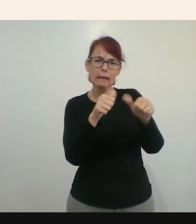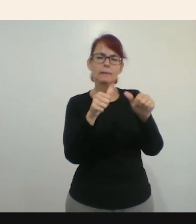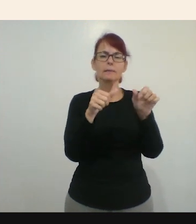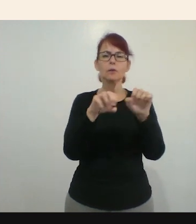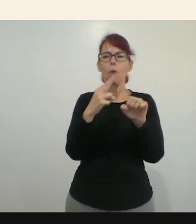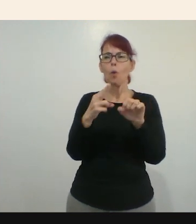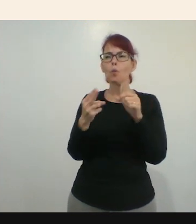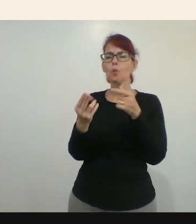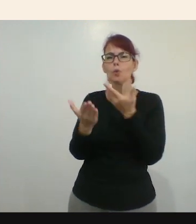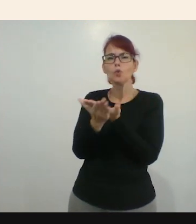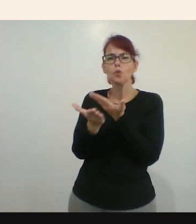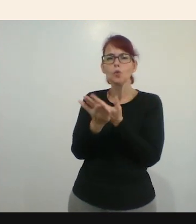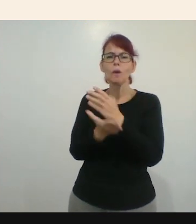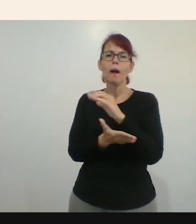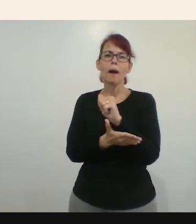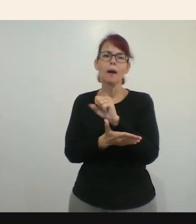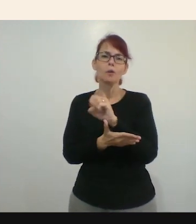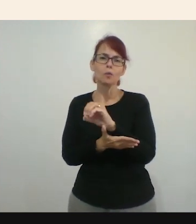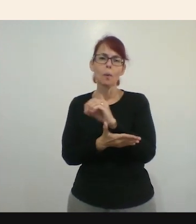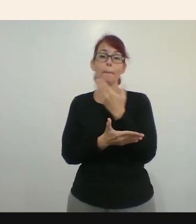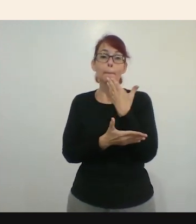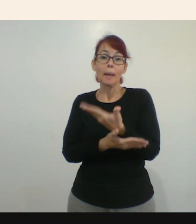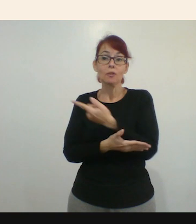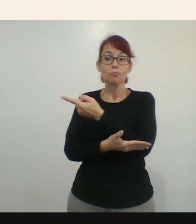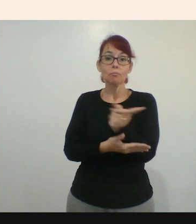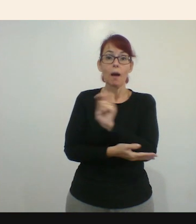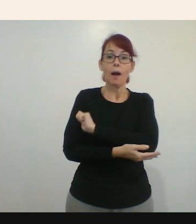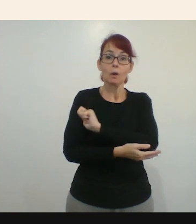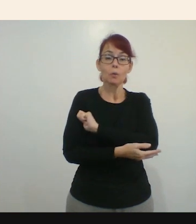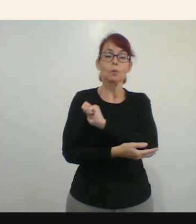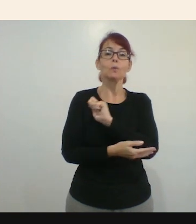Pede, se dá um estudo de caso e pede que o aluno, então, ele